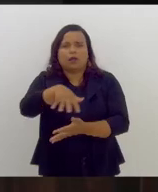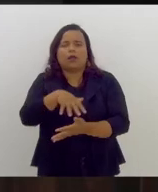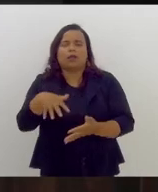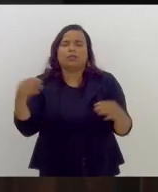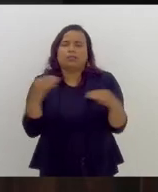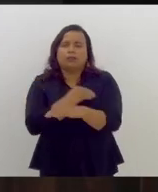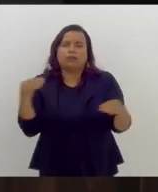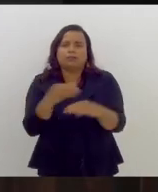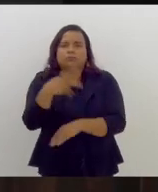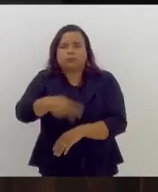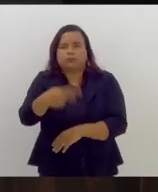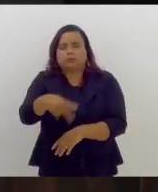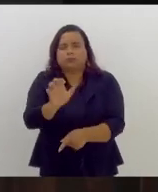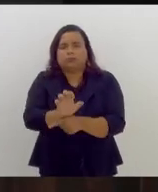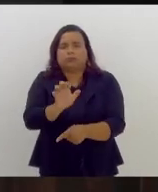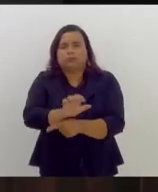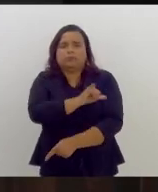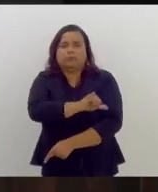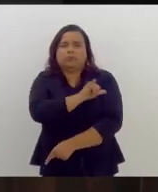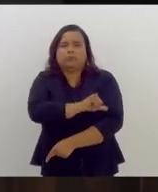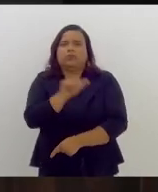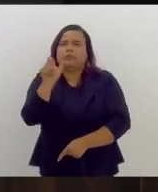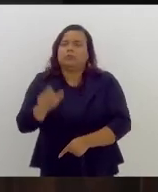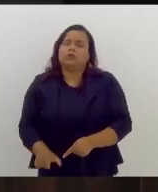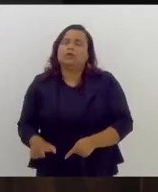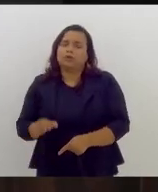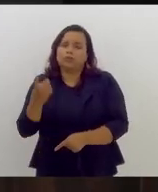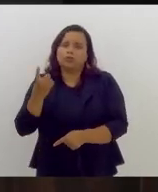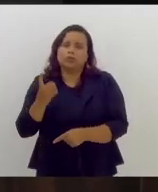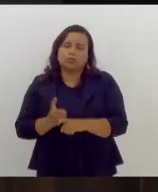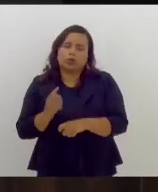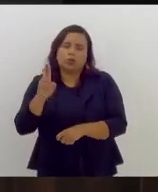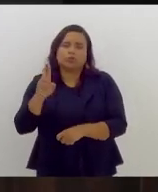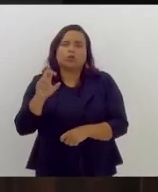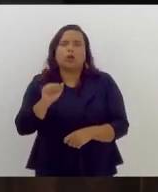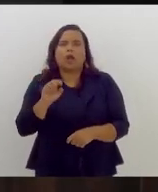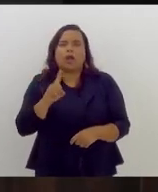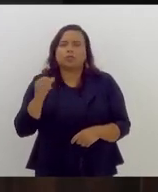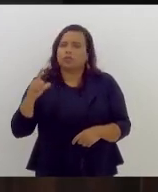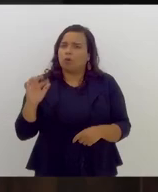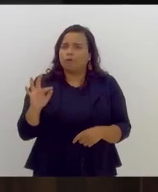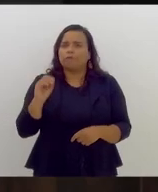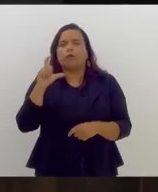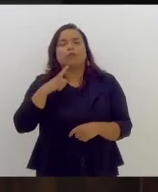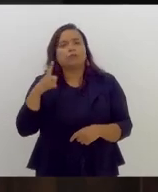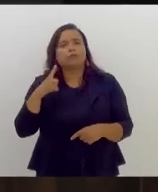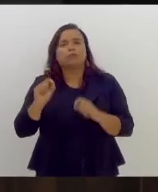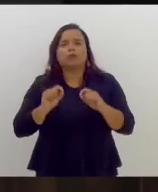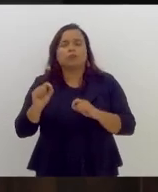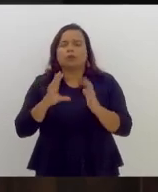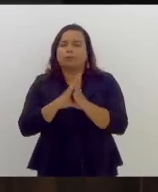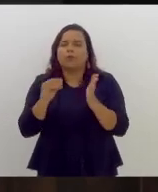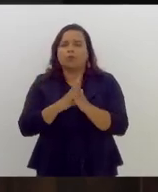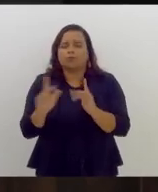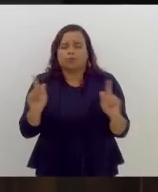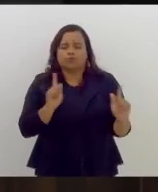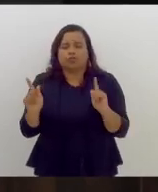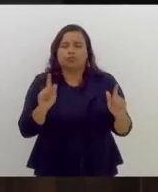do Estado do Rio de Janeiro, o doutor Adolfo Conde vem adotando um modelo de